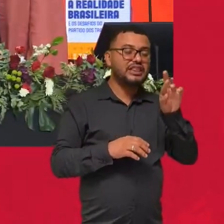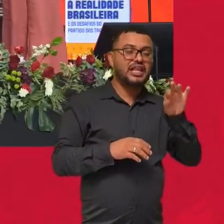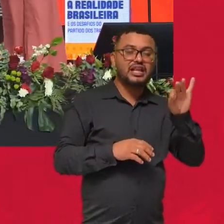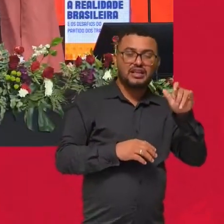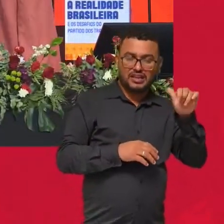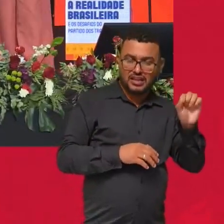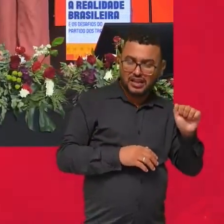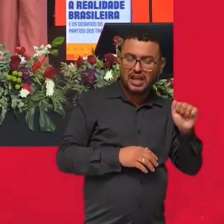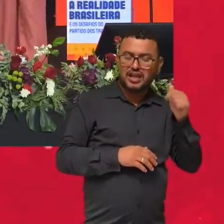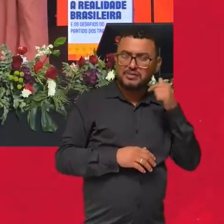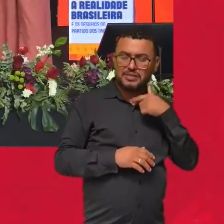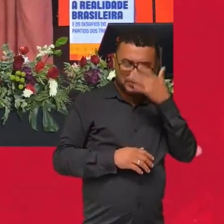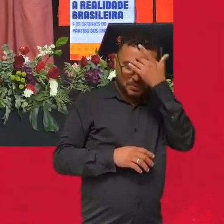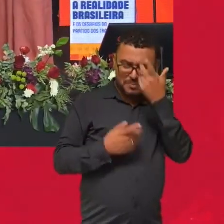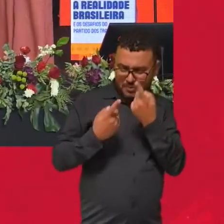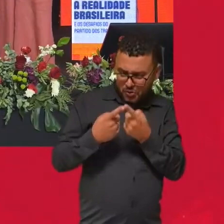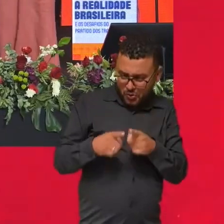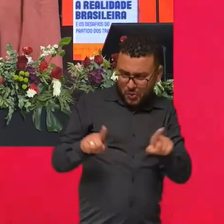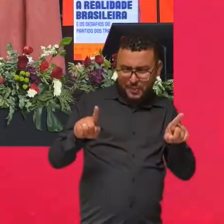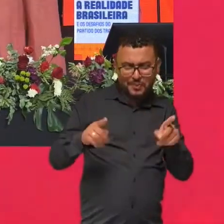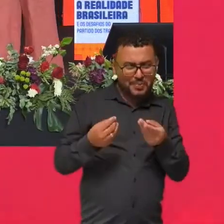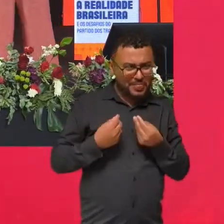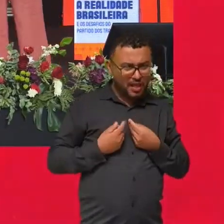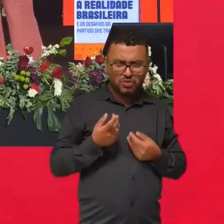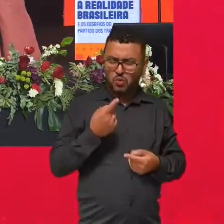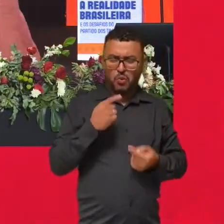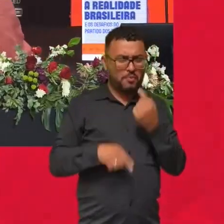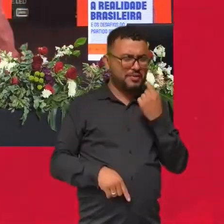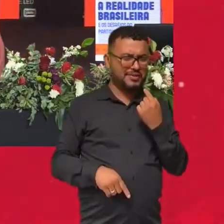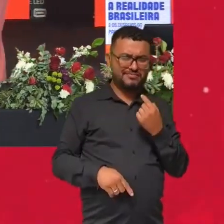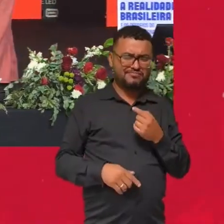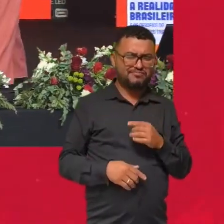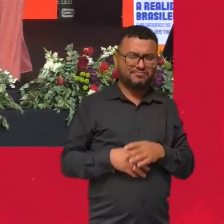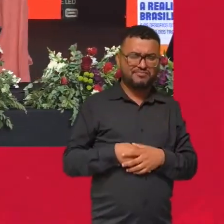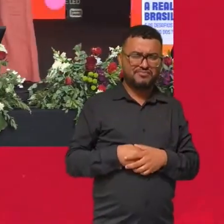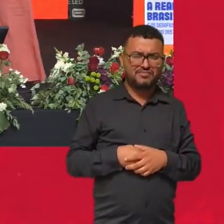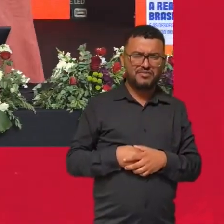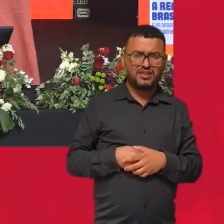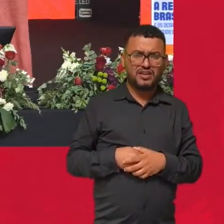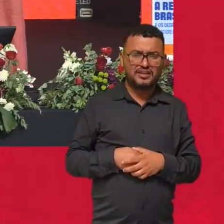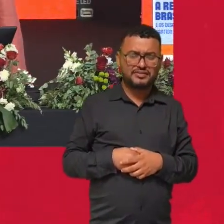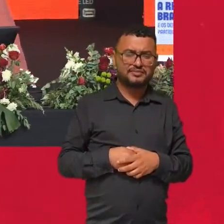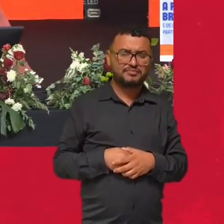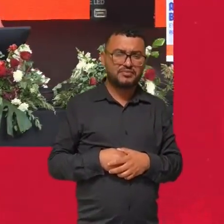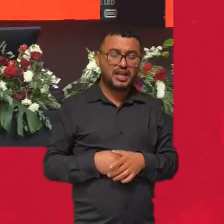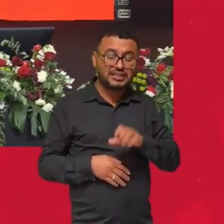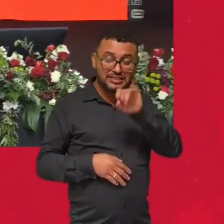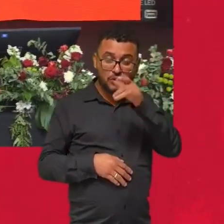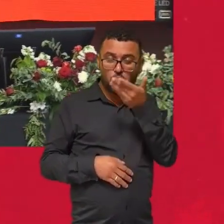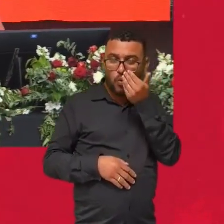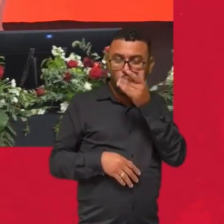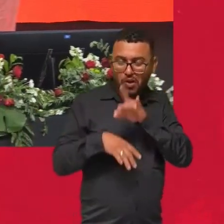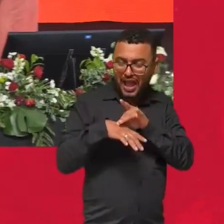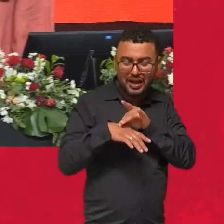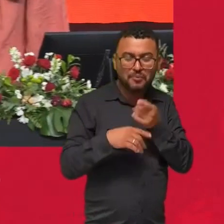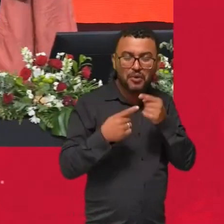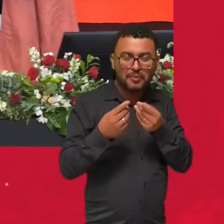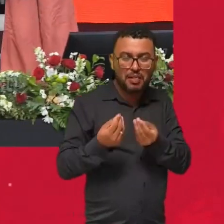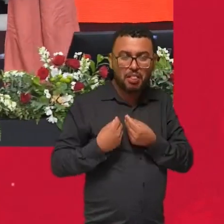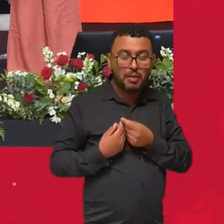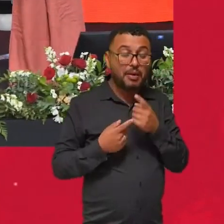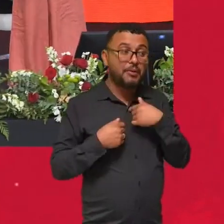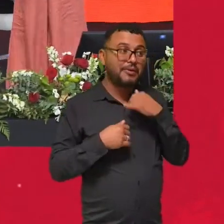oferecer alguma coisa para o outro. Você está instrumentalizando as relações e o ideário e a política. Falo,